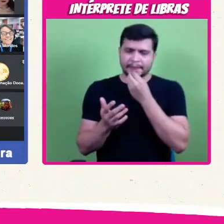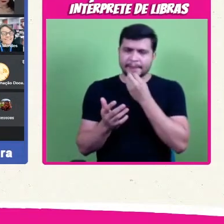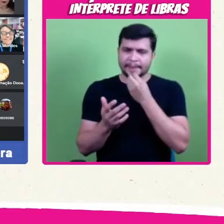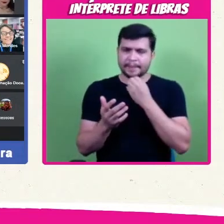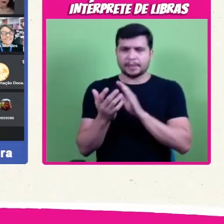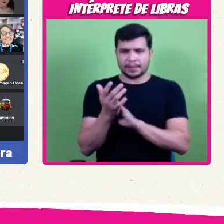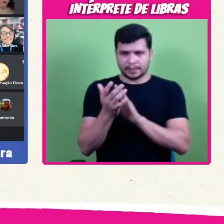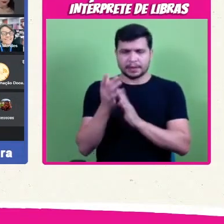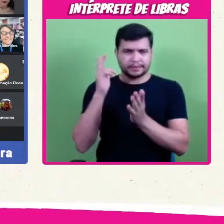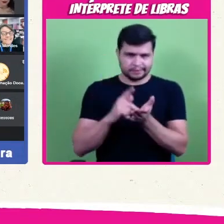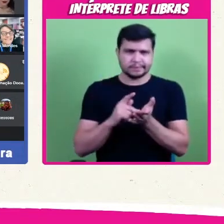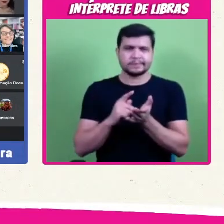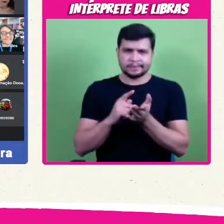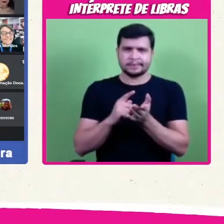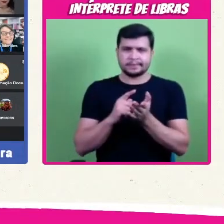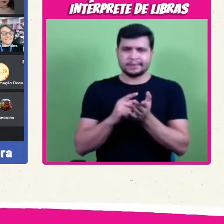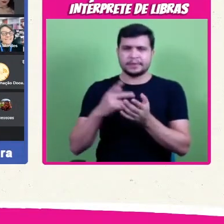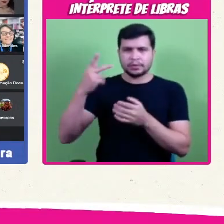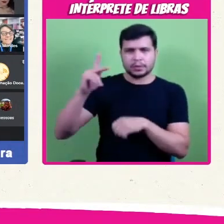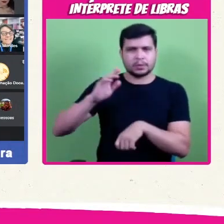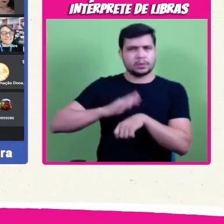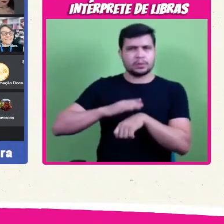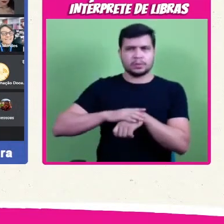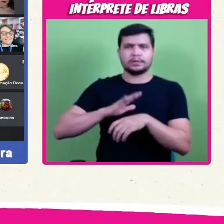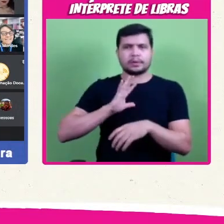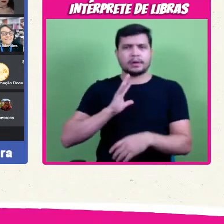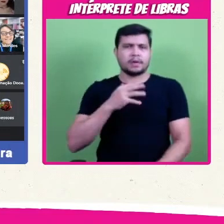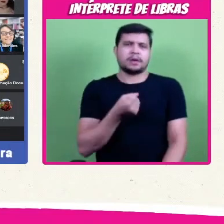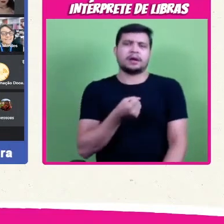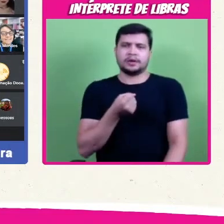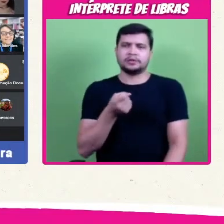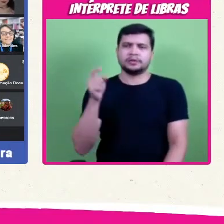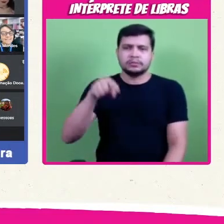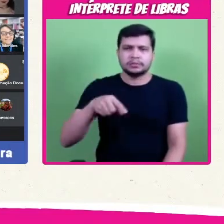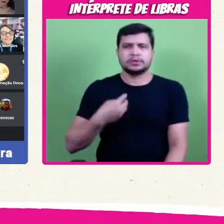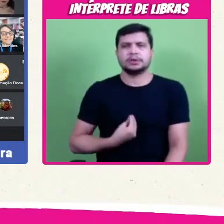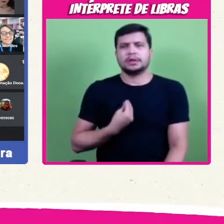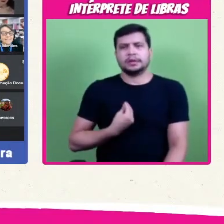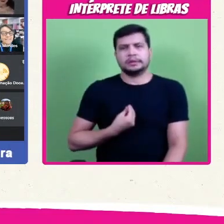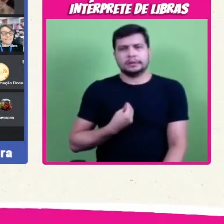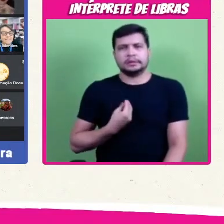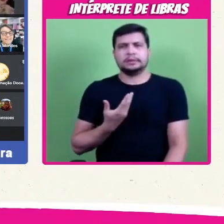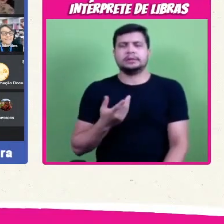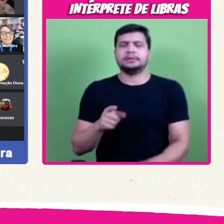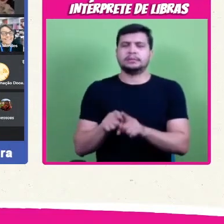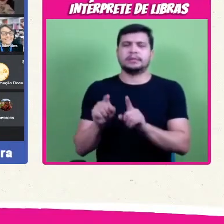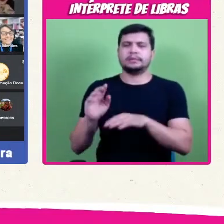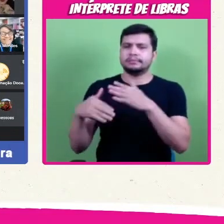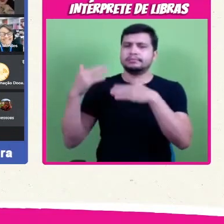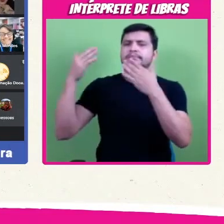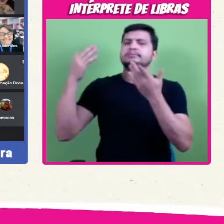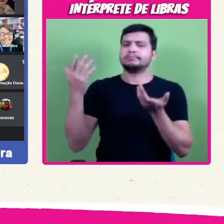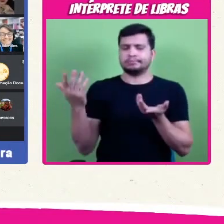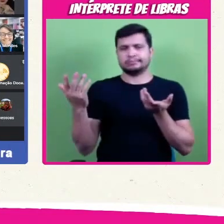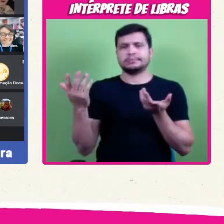Mas parabéns pela iniciativa, também pela coragem de estar aqui, pela desenvoltura. Não fique